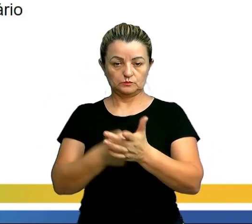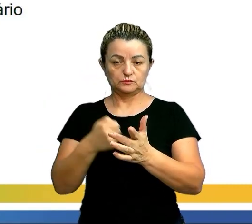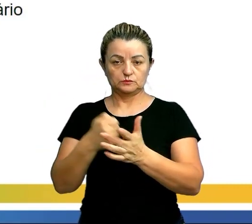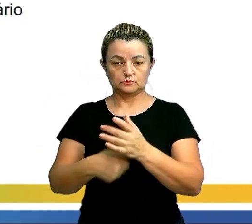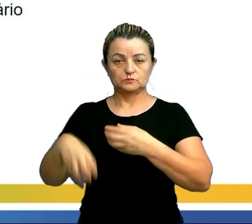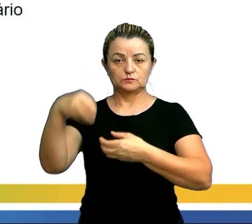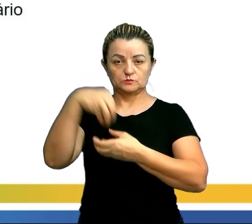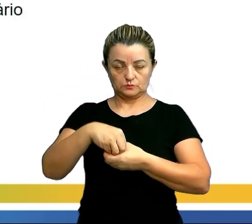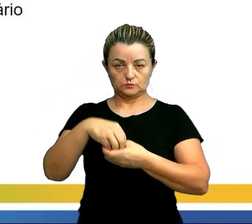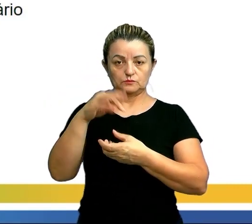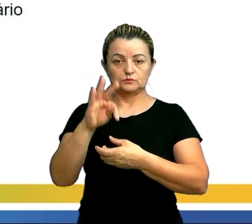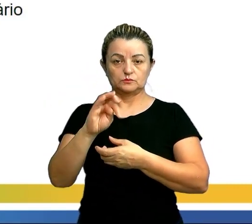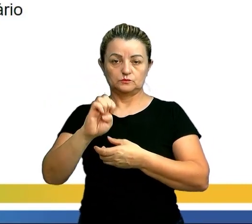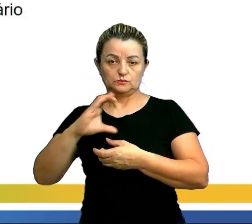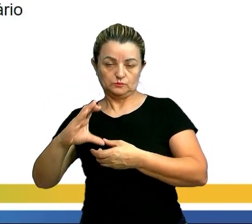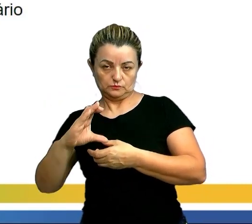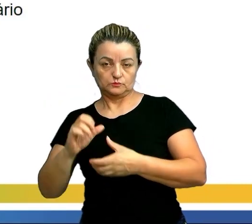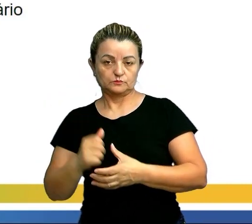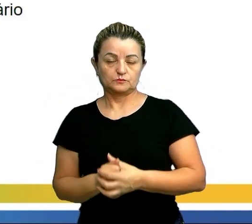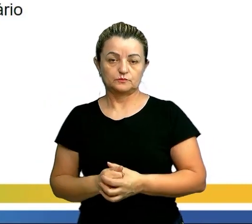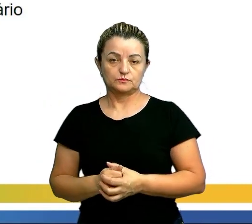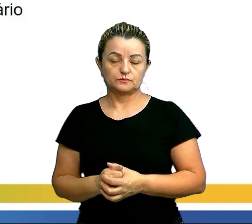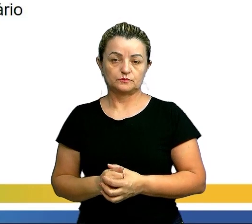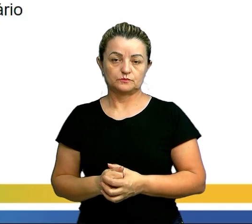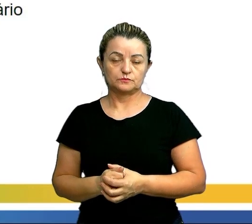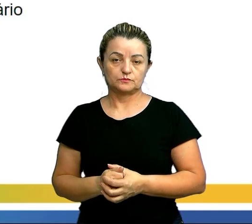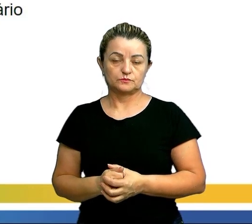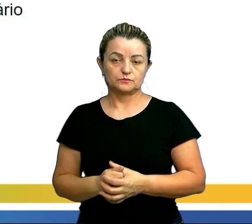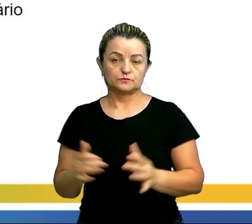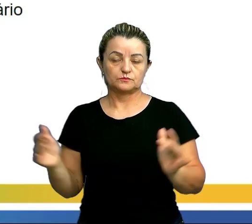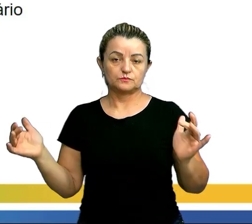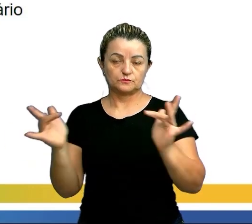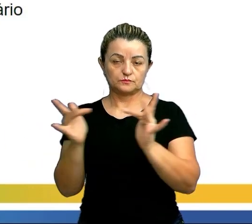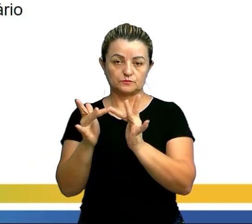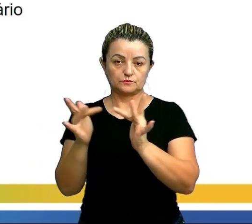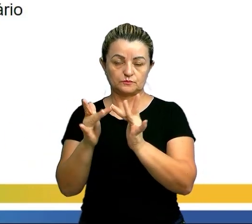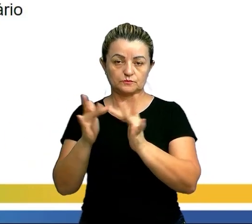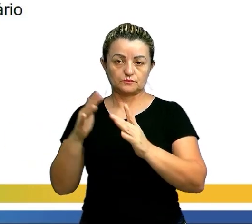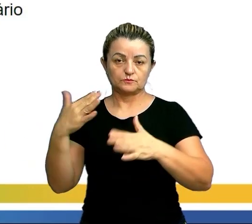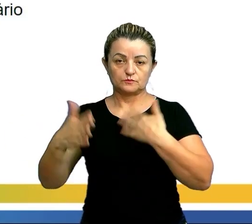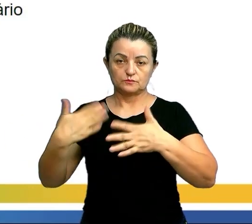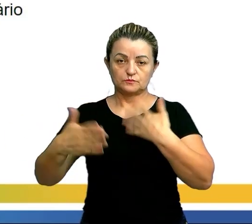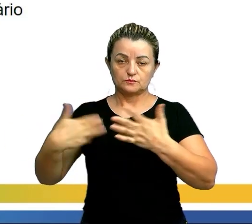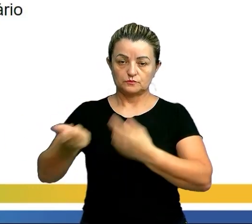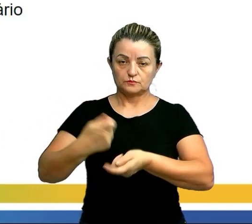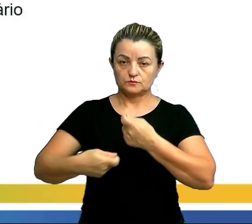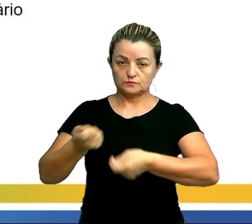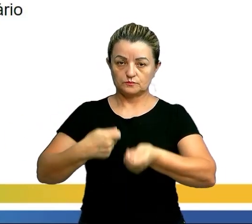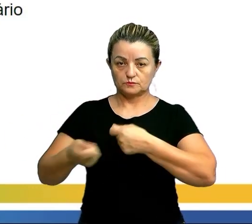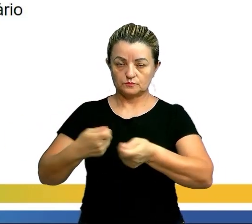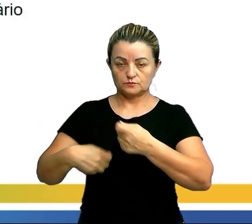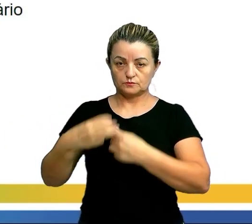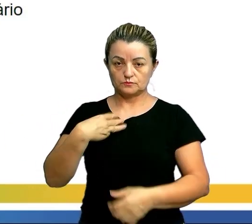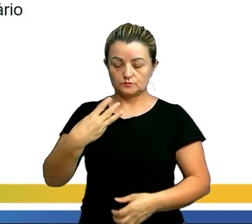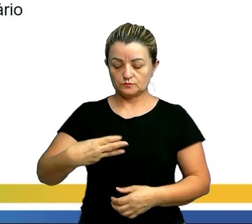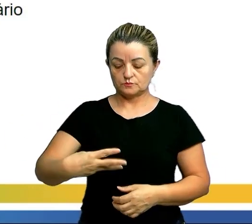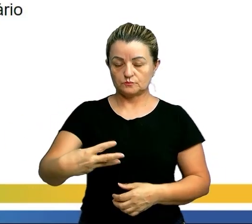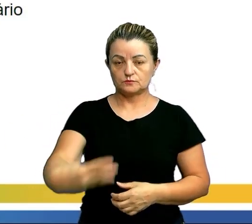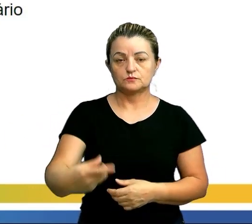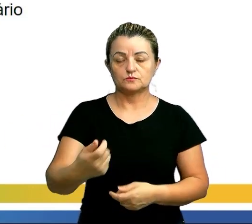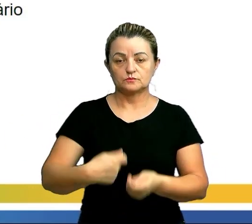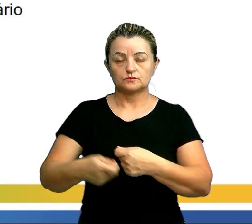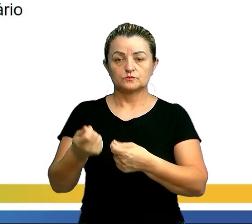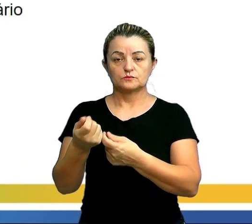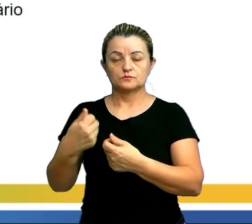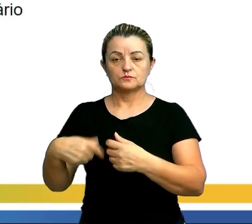a TEC, do Mercosul. O consenso foi alcançado durante negociação entre o ministro das Relações